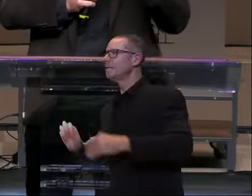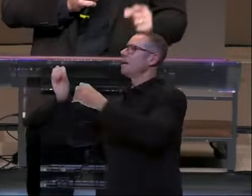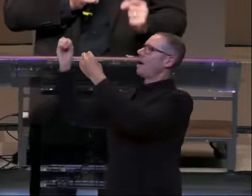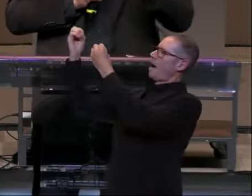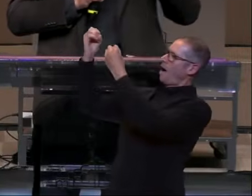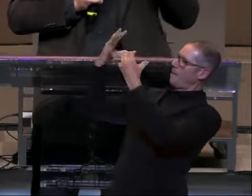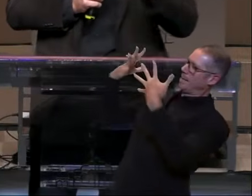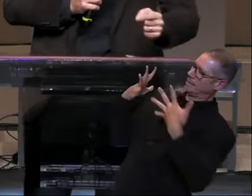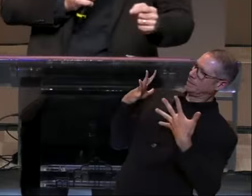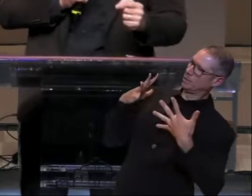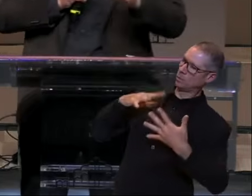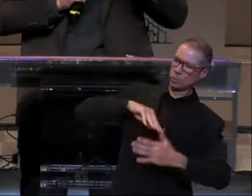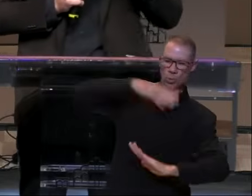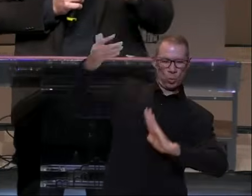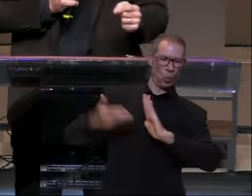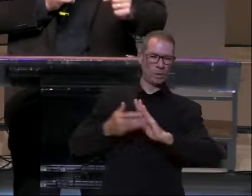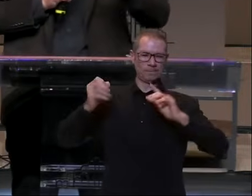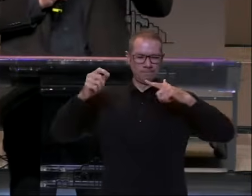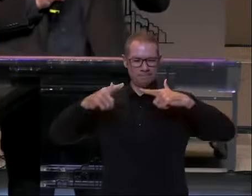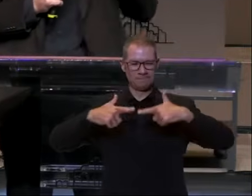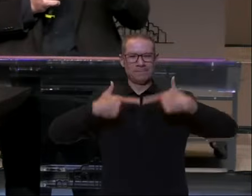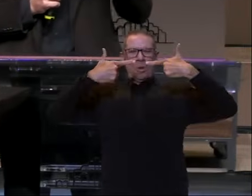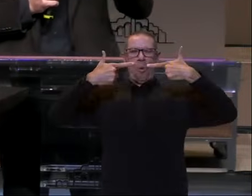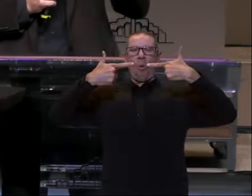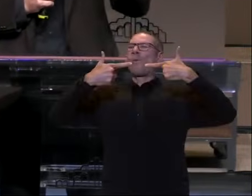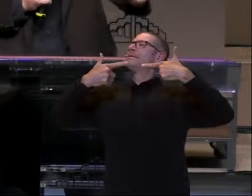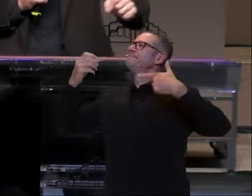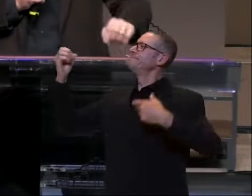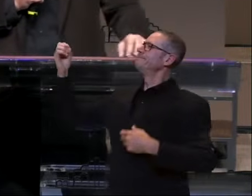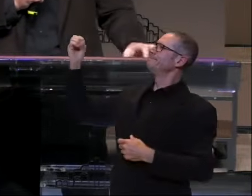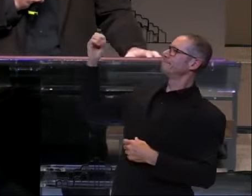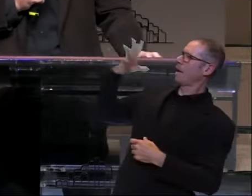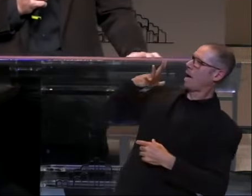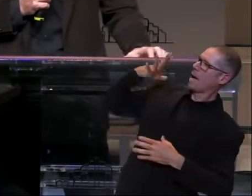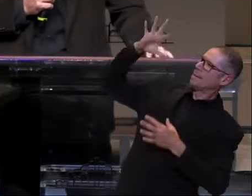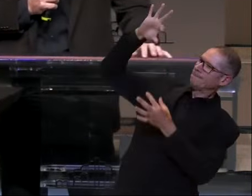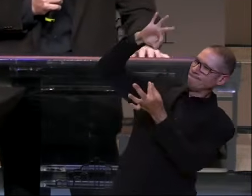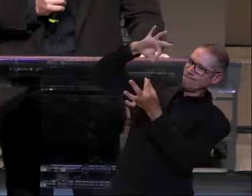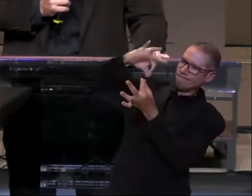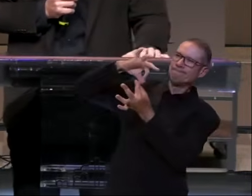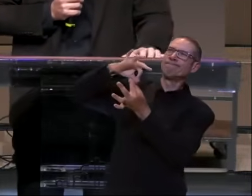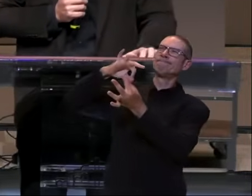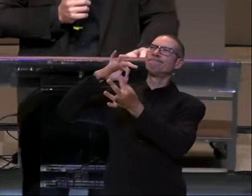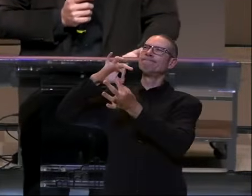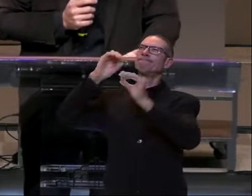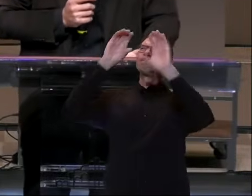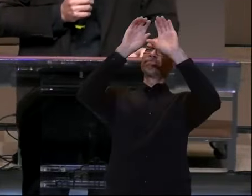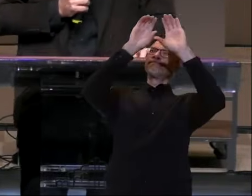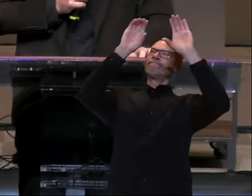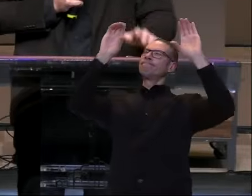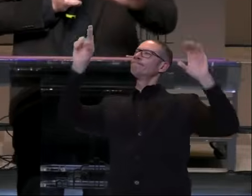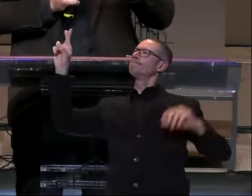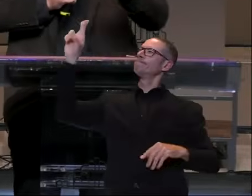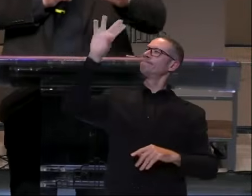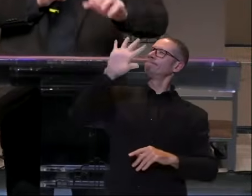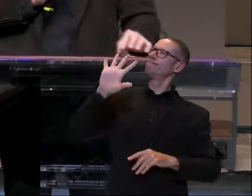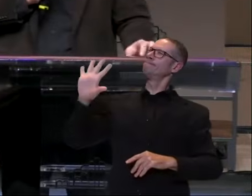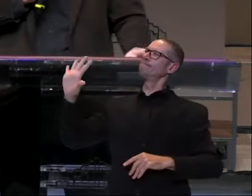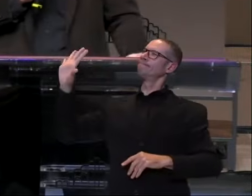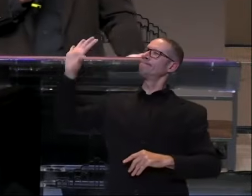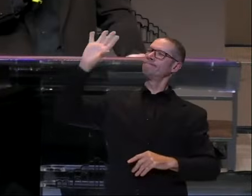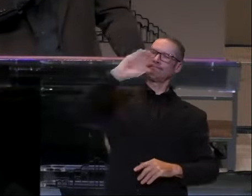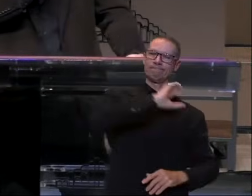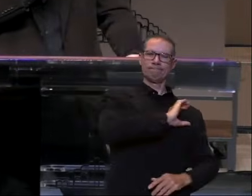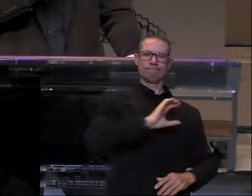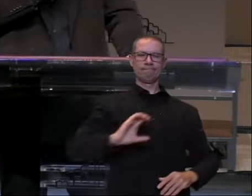com toda sorte de bênçãos espirituais nas regiões celestiais em